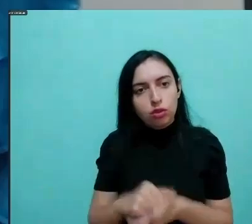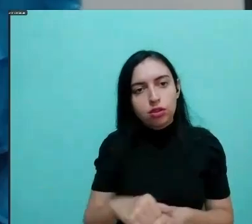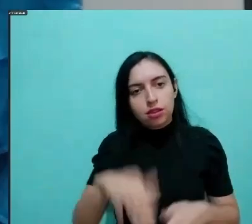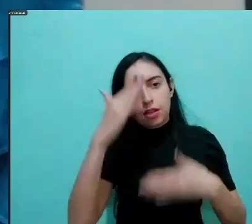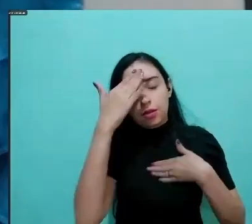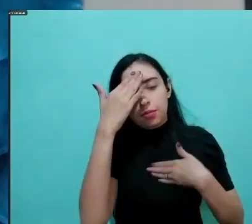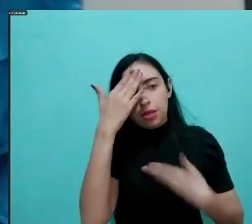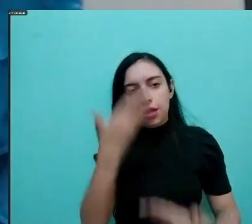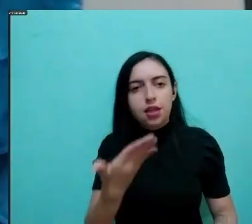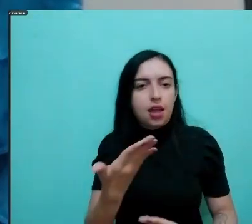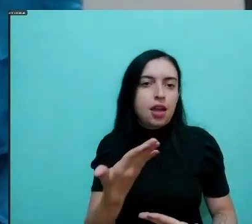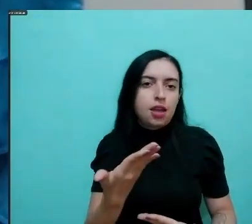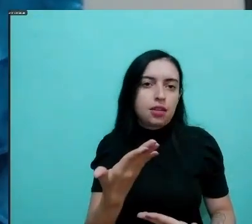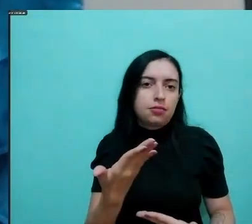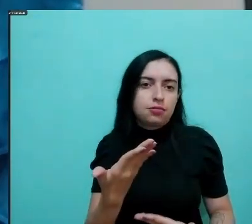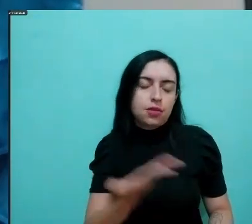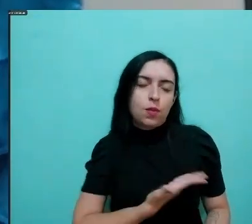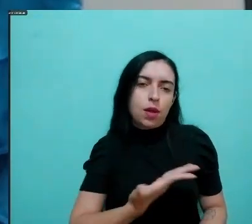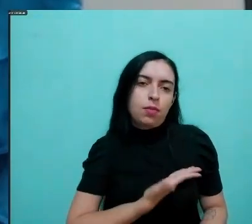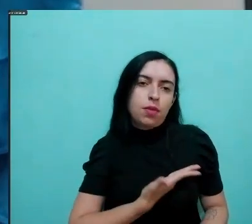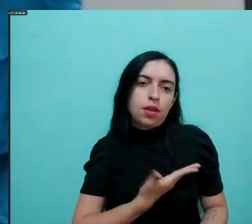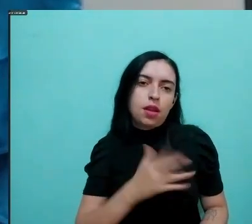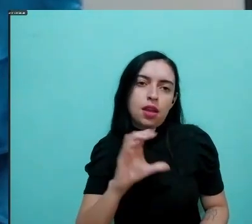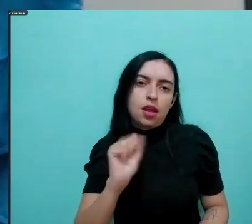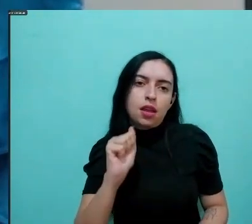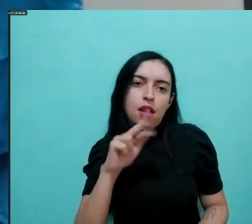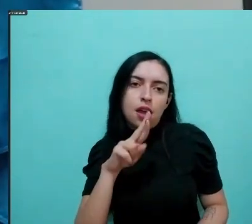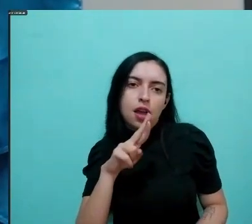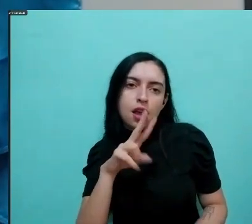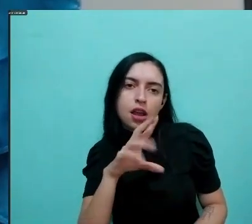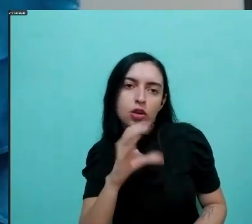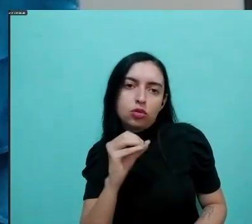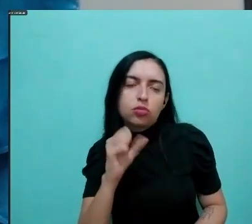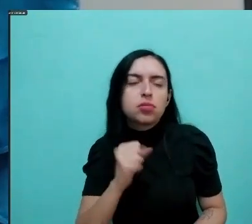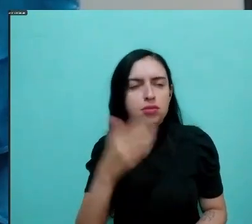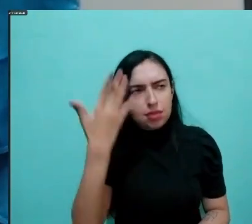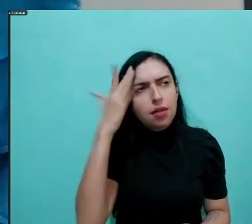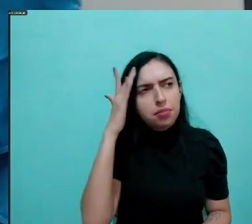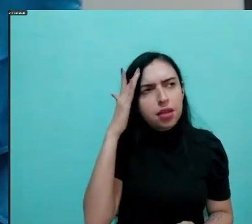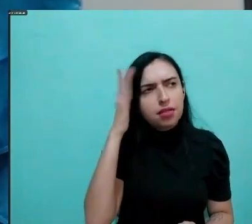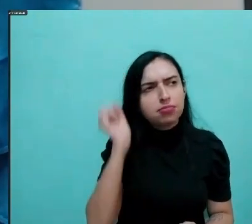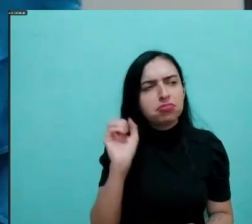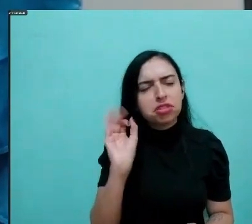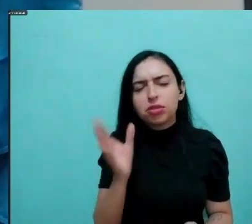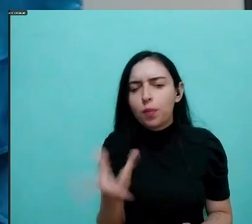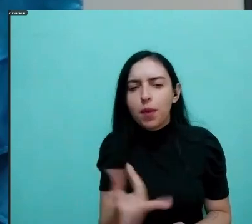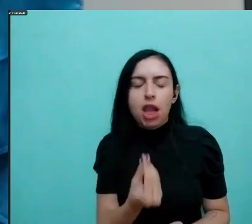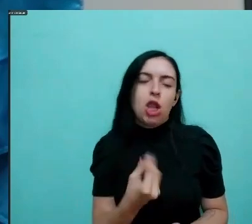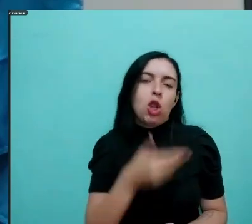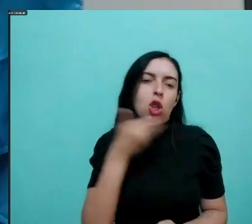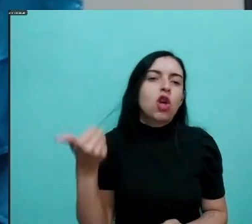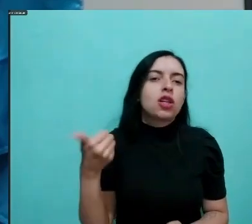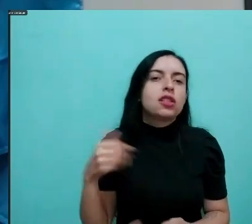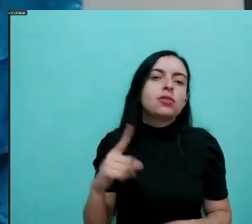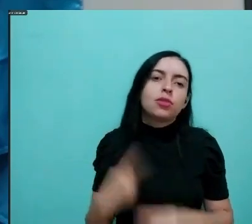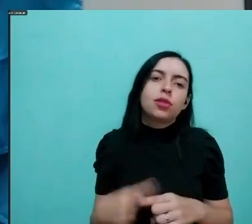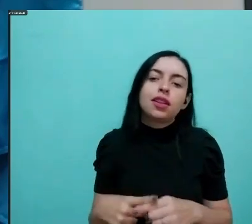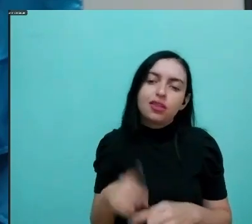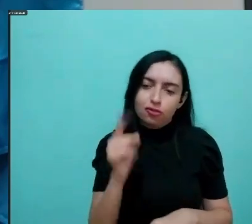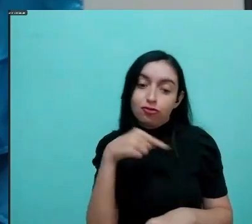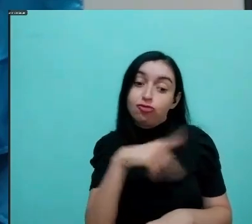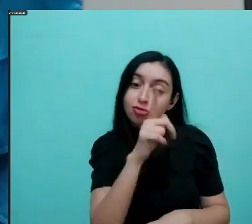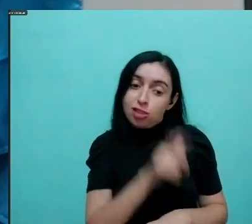obrigada, querido amigo Carlos Francisco. Eu sabia que traria sempre os melhores, até porque você é um dos melhores,